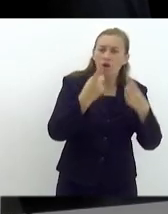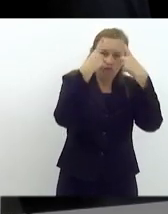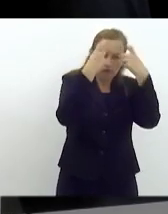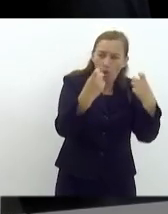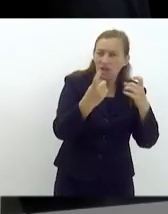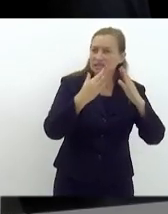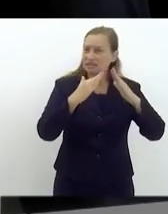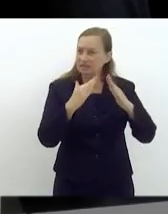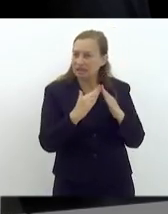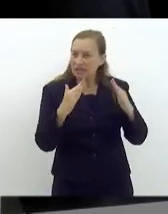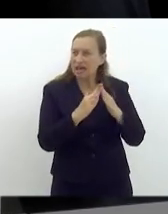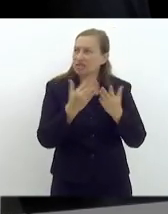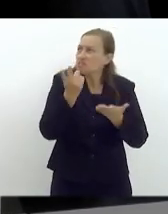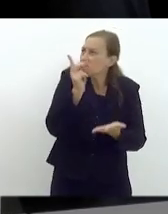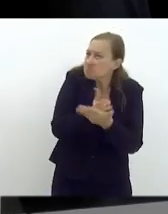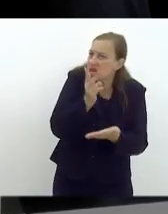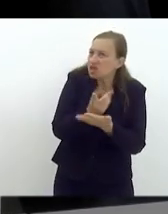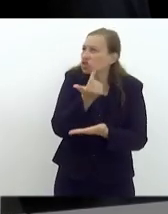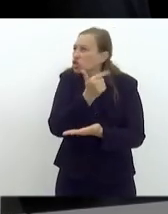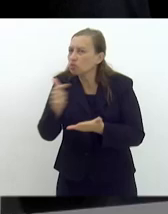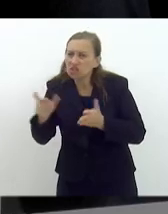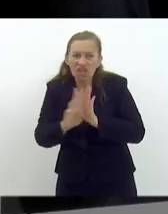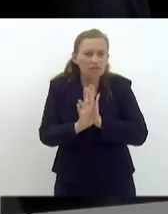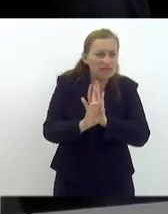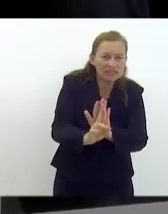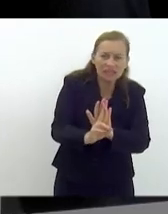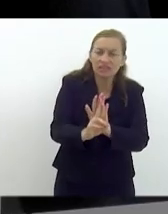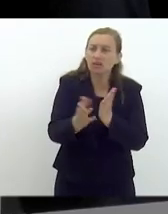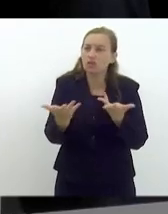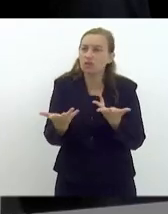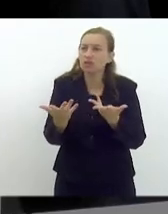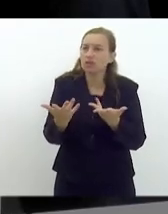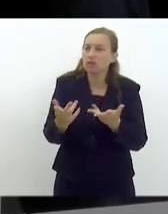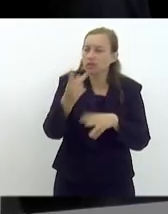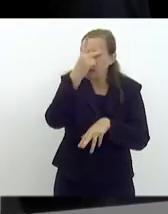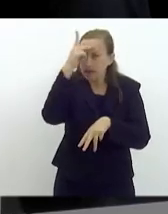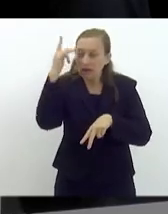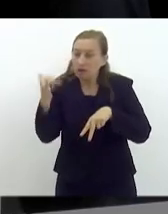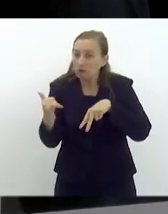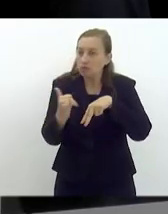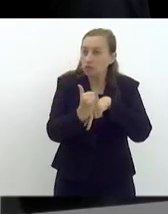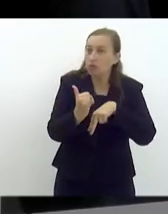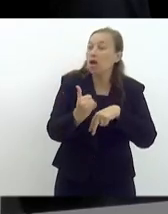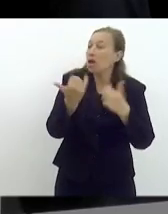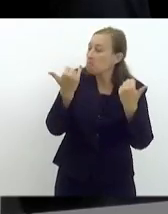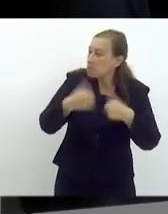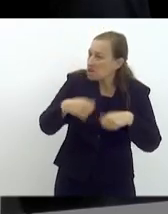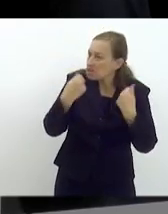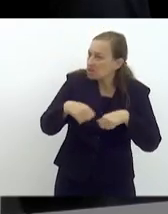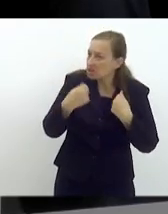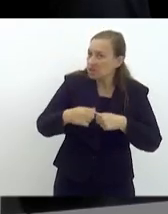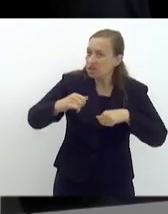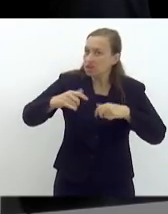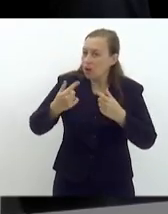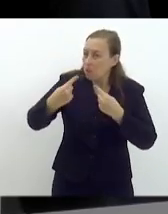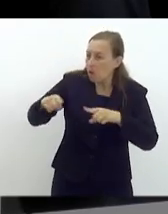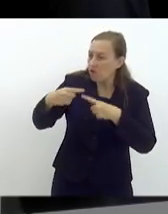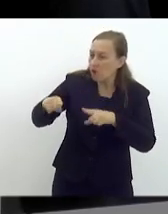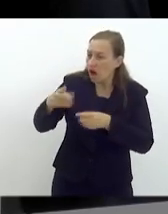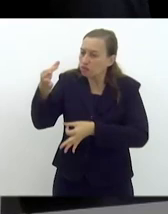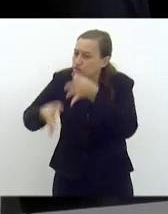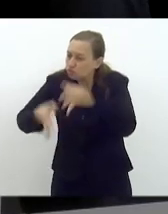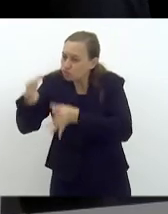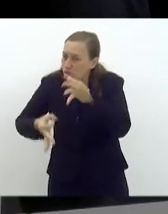doméstica mesmo que não haja representação por parte da ofendida a gente deve tentar provocar o judiciário